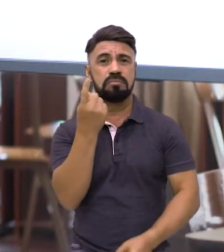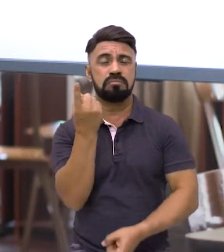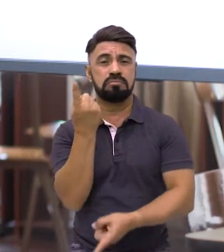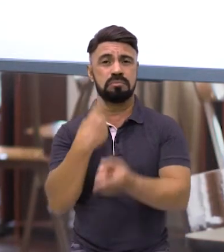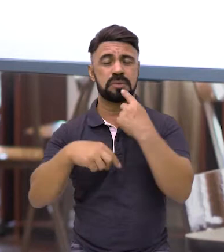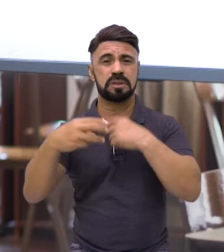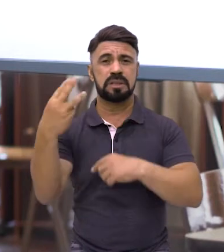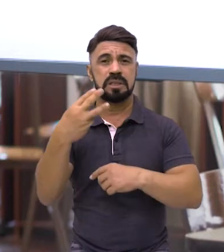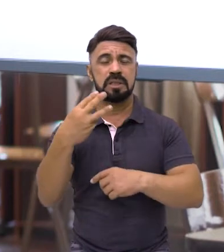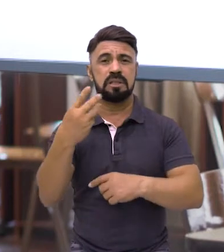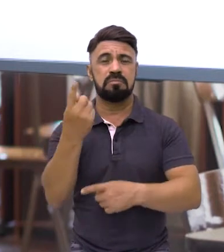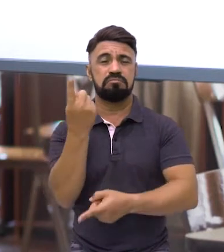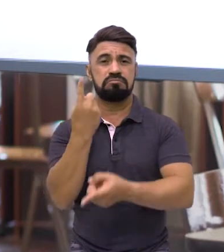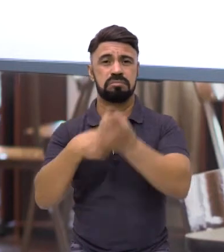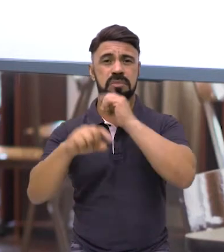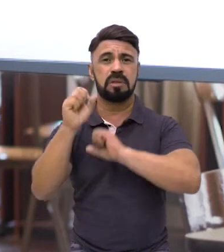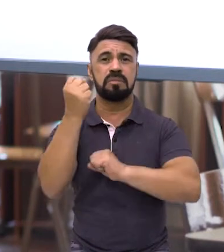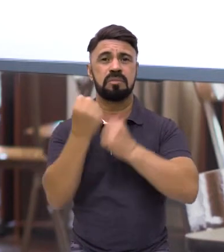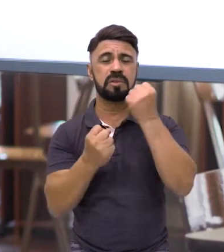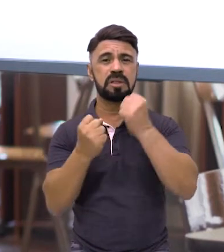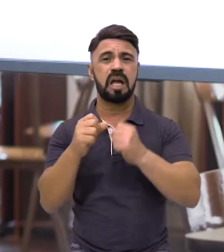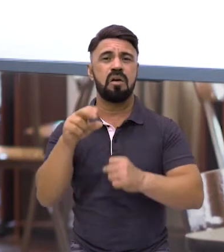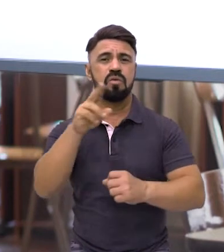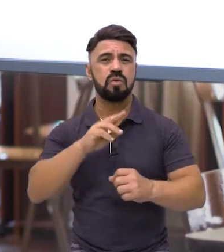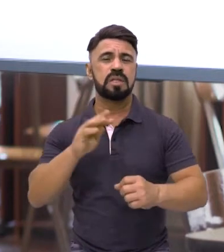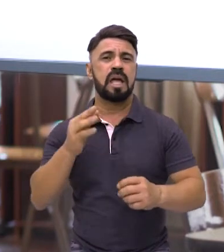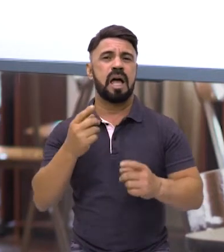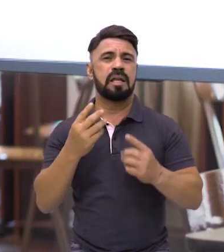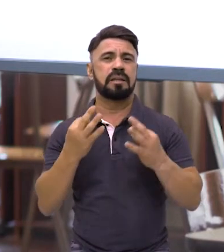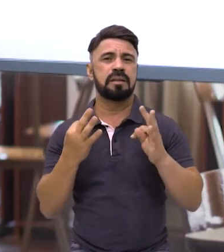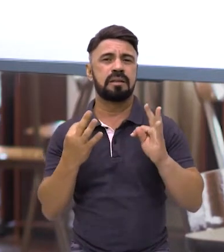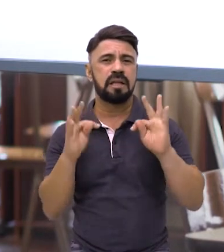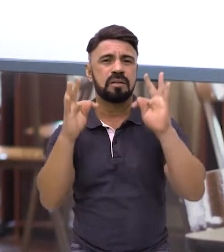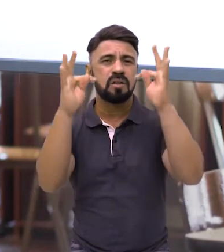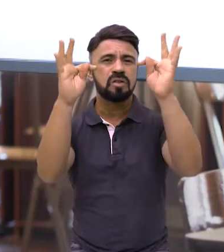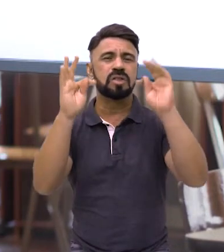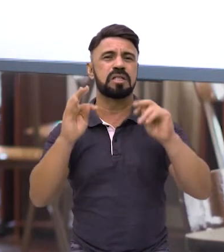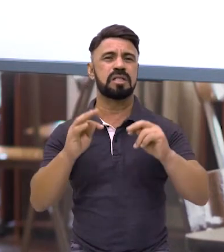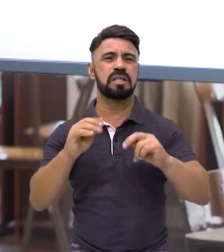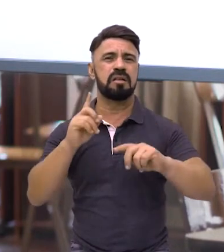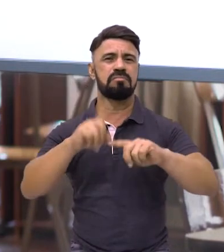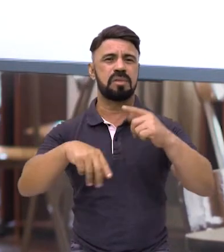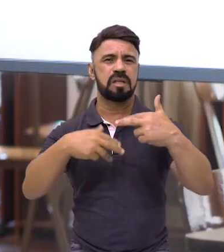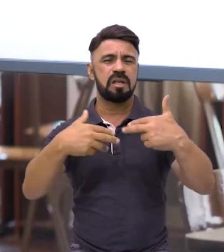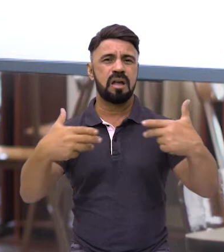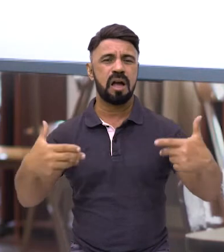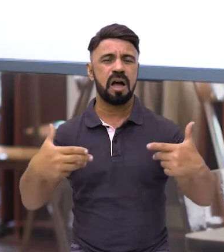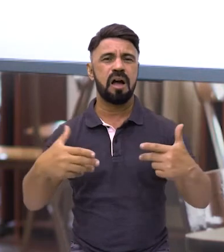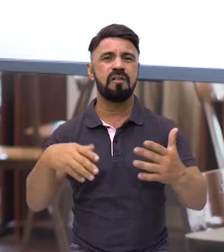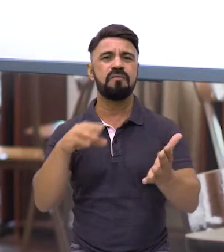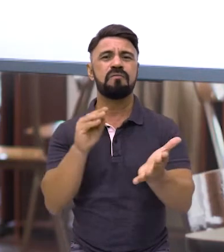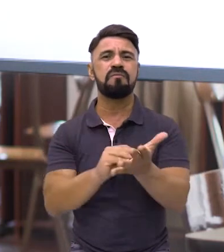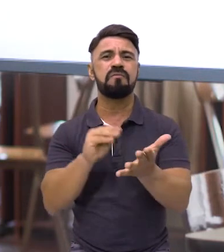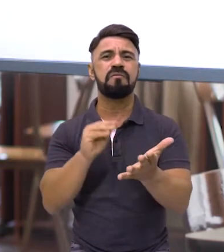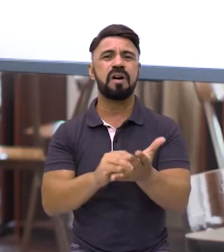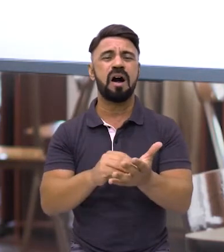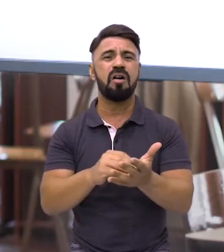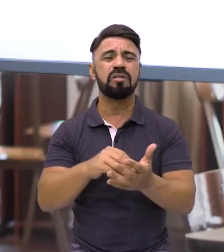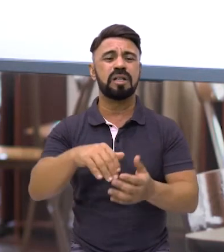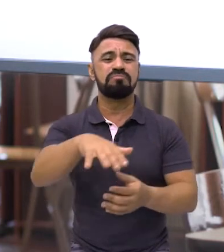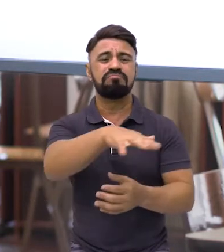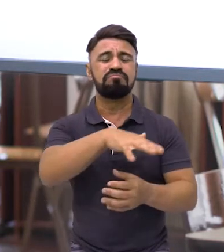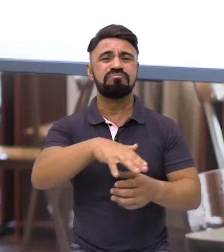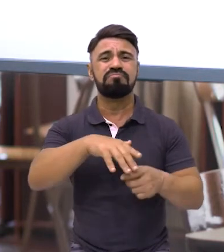terceira revolução industrial, começa a usar tecnologias, grandes máquinas, falta espaço para o trabalhador